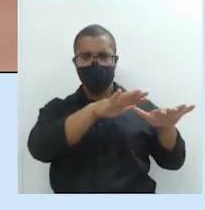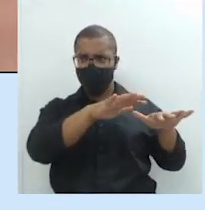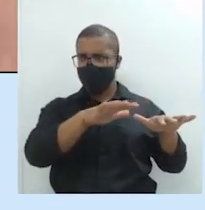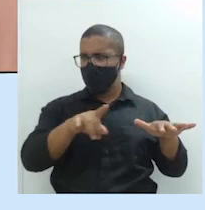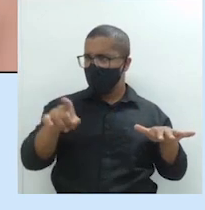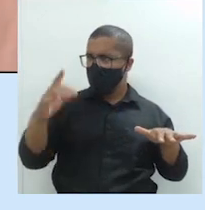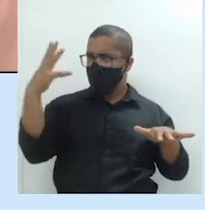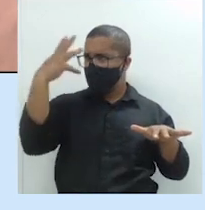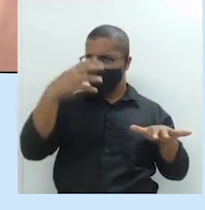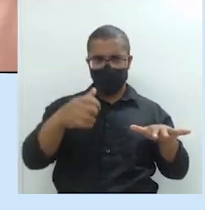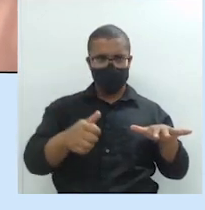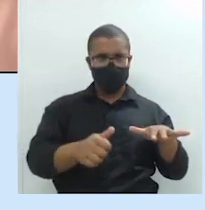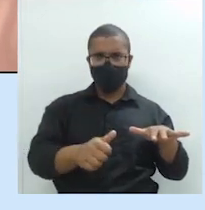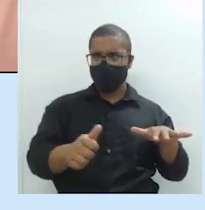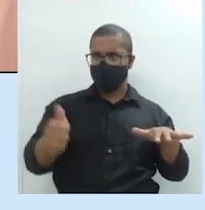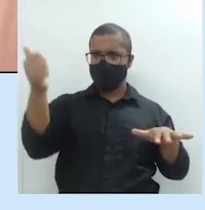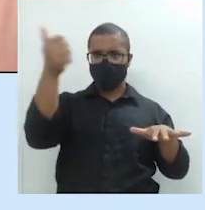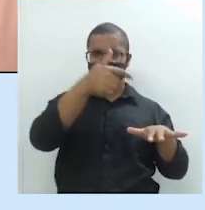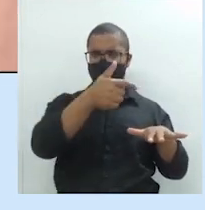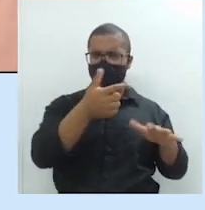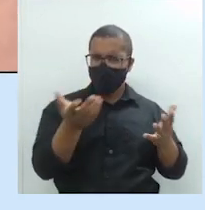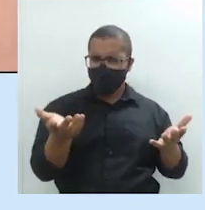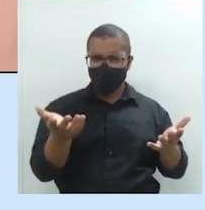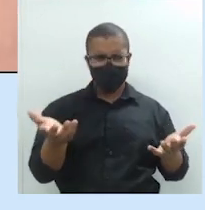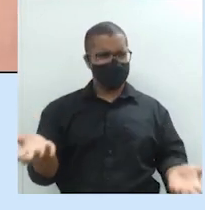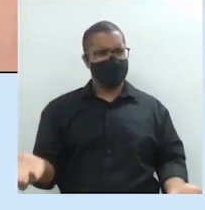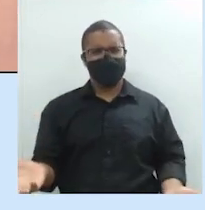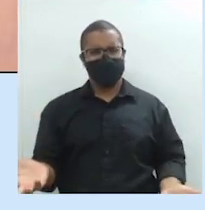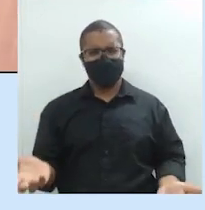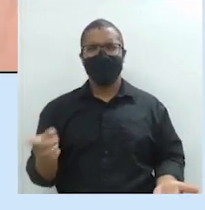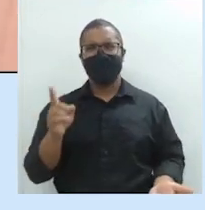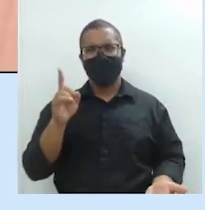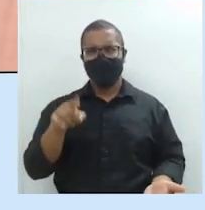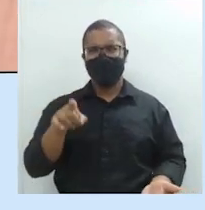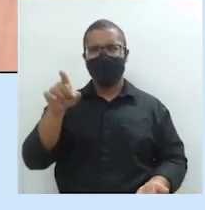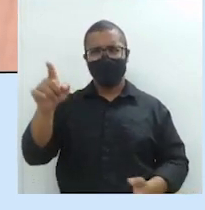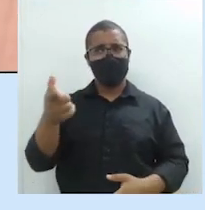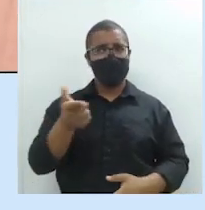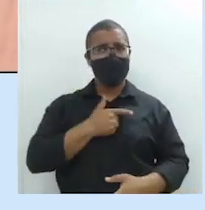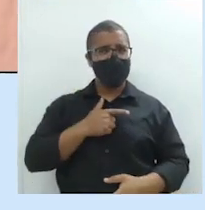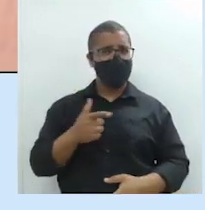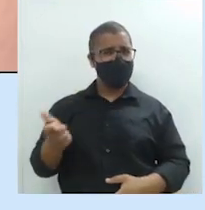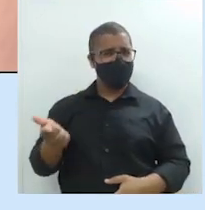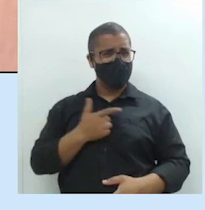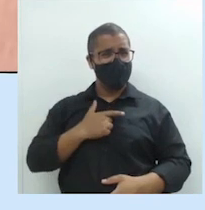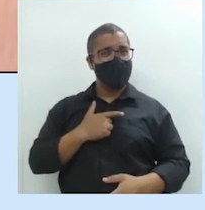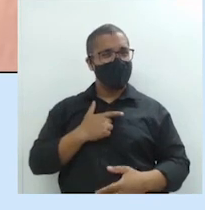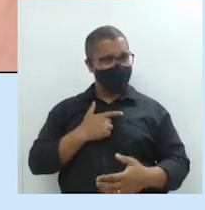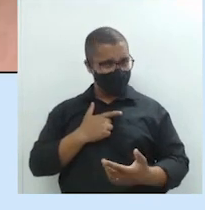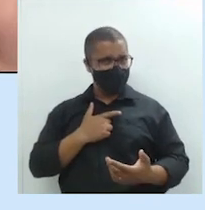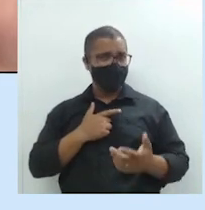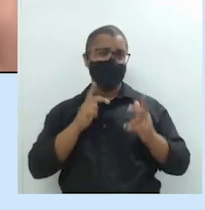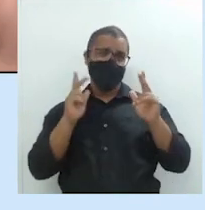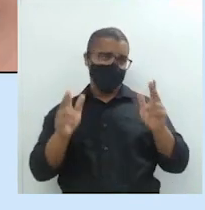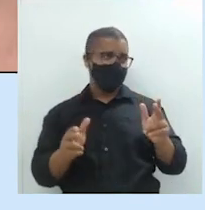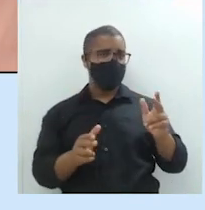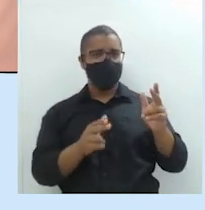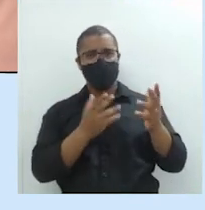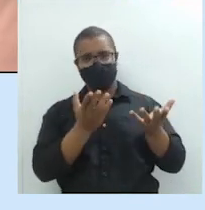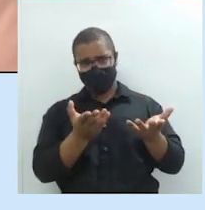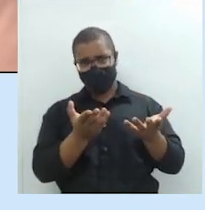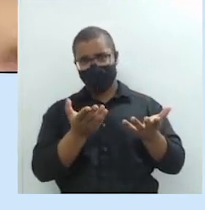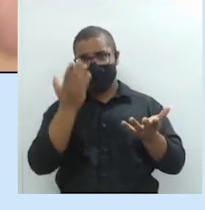enchente. Já dá para entender que isso é uma ironia, que a menina não é bonita. Grave bem, mais uma